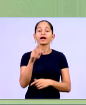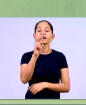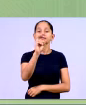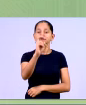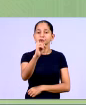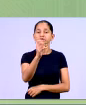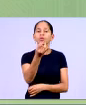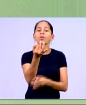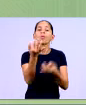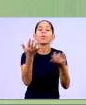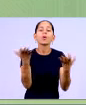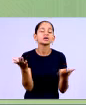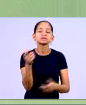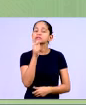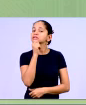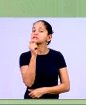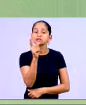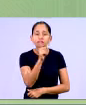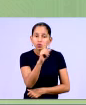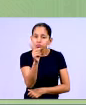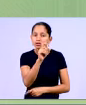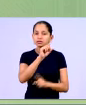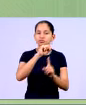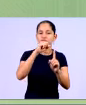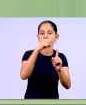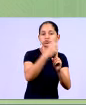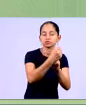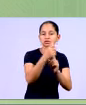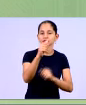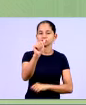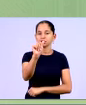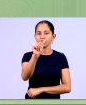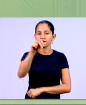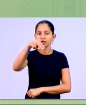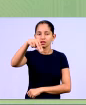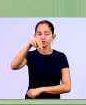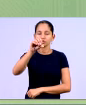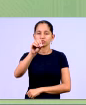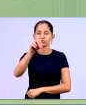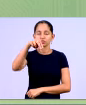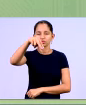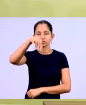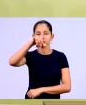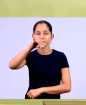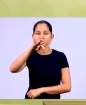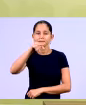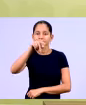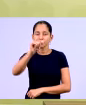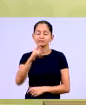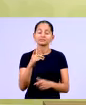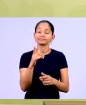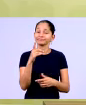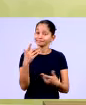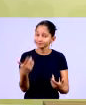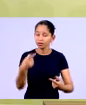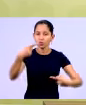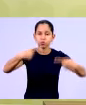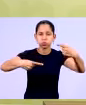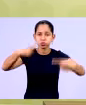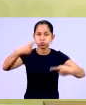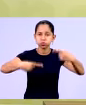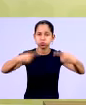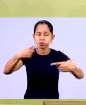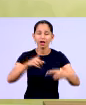5, quais que não apresentam a forma de sociedade anônima? E aí, professora? Bom, na questão 5, teve um forte debate lá no pessoal de